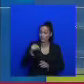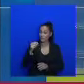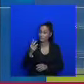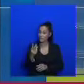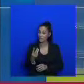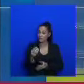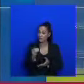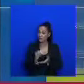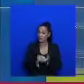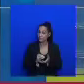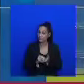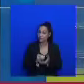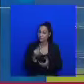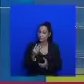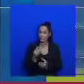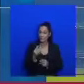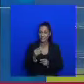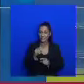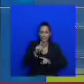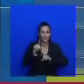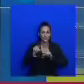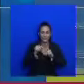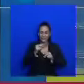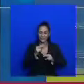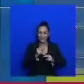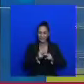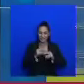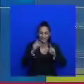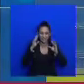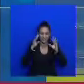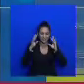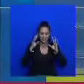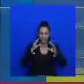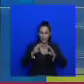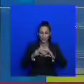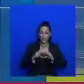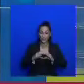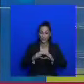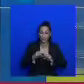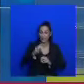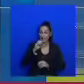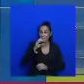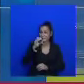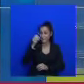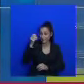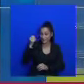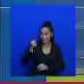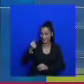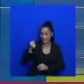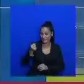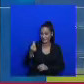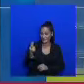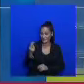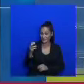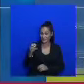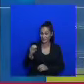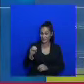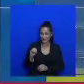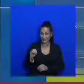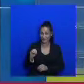faltam três. Loterias caixa, já pensou? Bola branca, número 20. Branca,